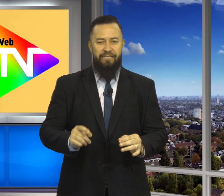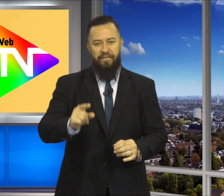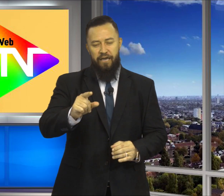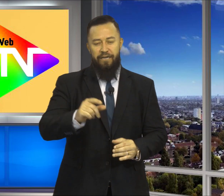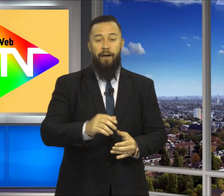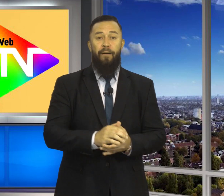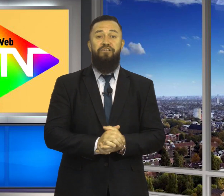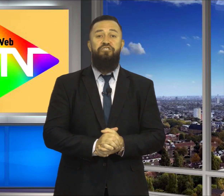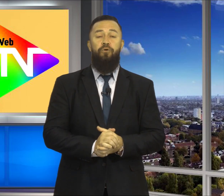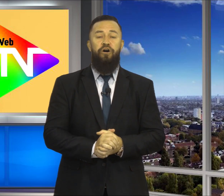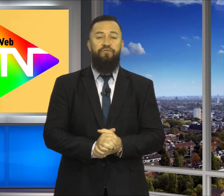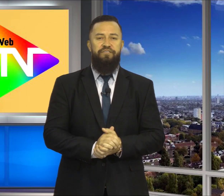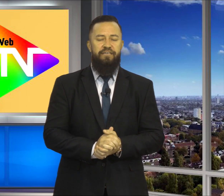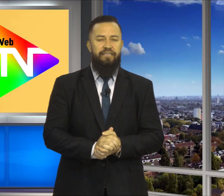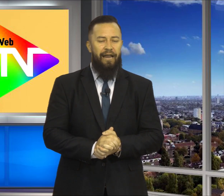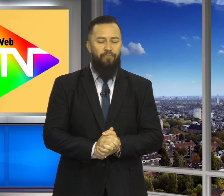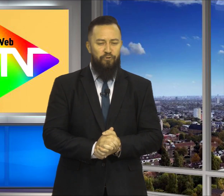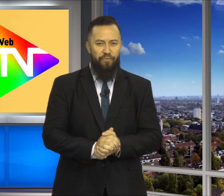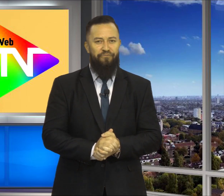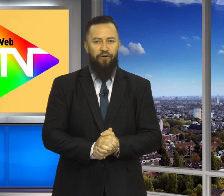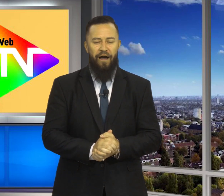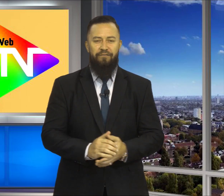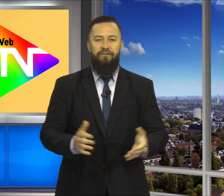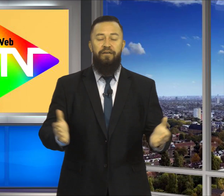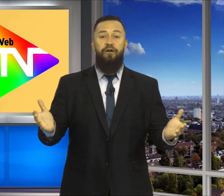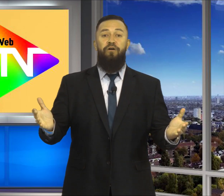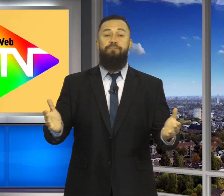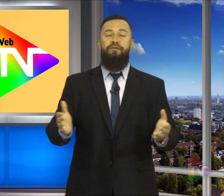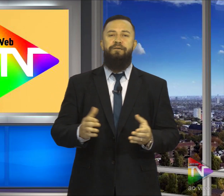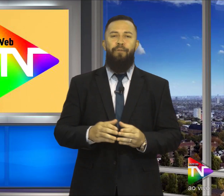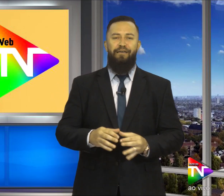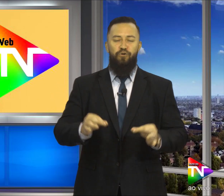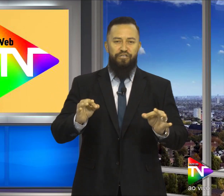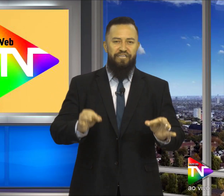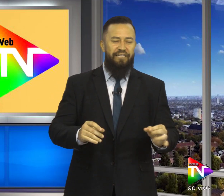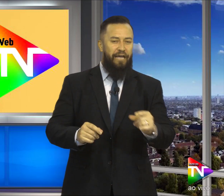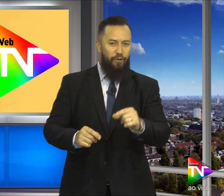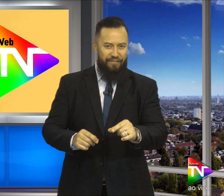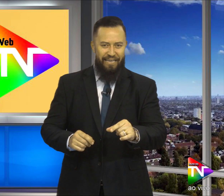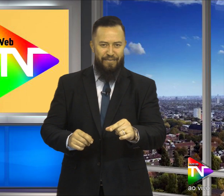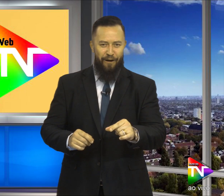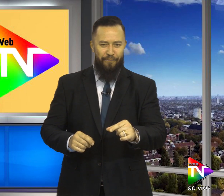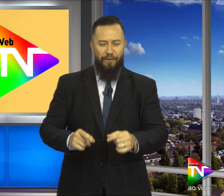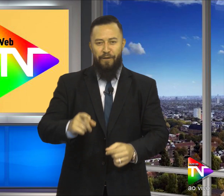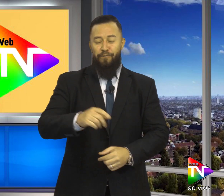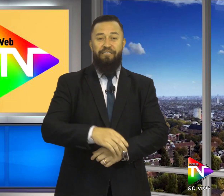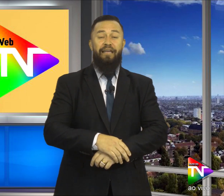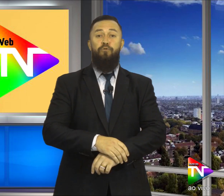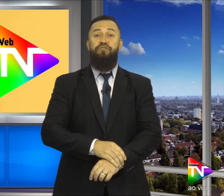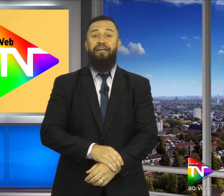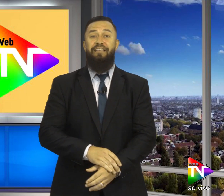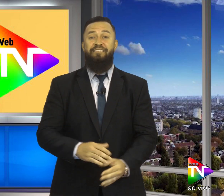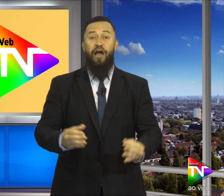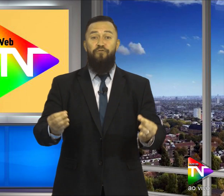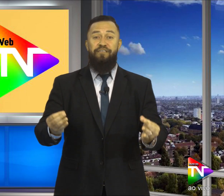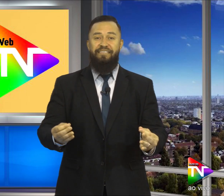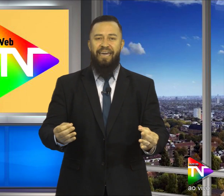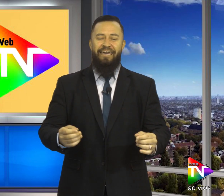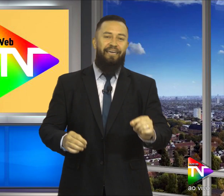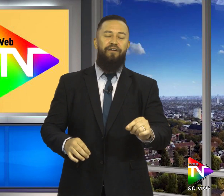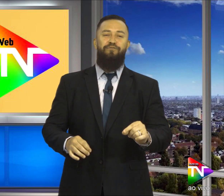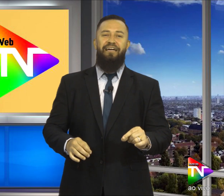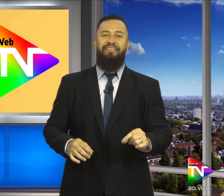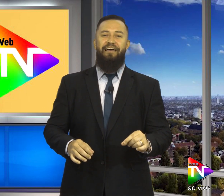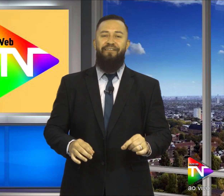de 2023, e a partir de agora você estará muito bem informado com as principais notícias da nossa região. Gostaria muito de agradecer a